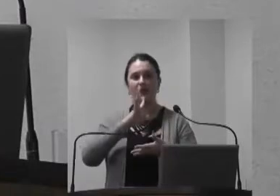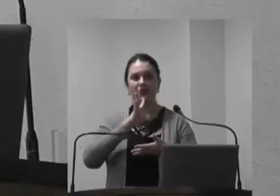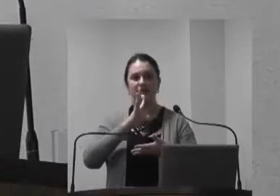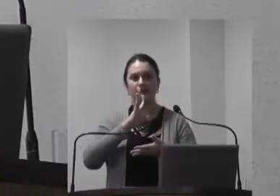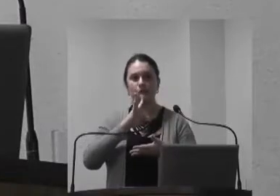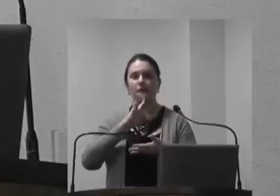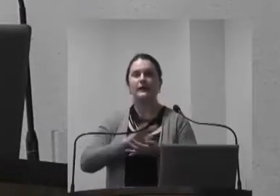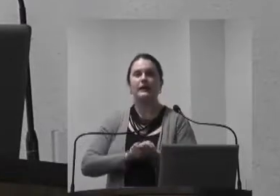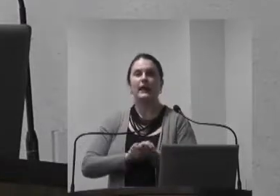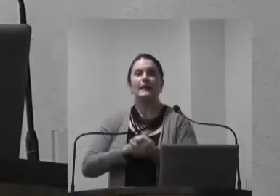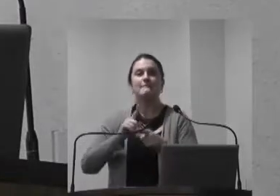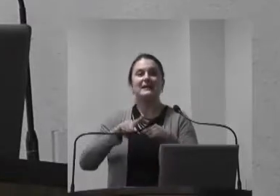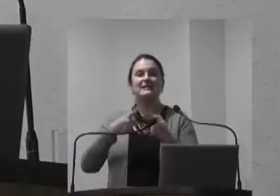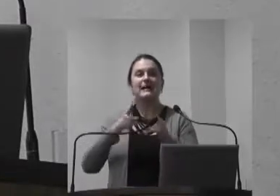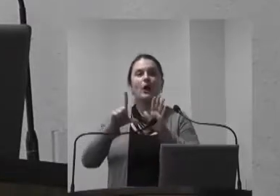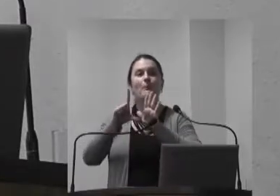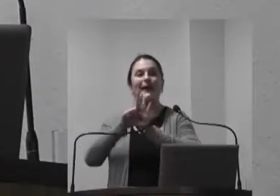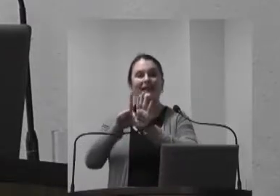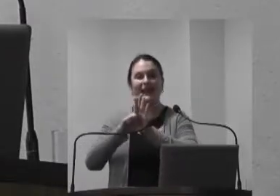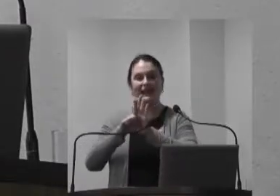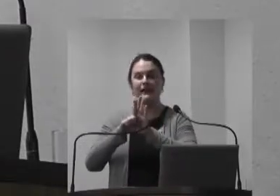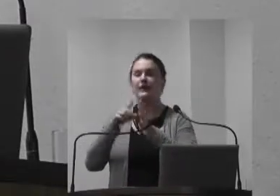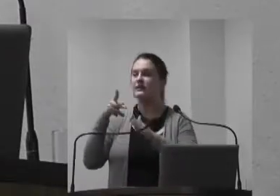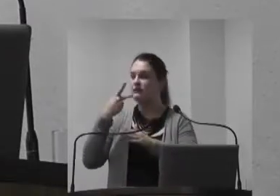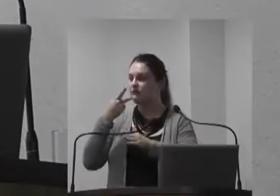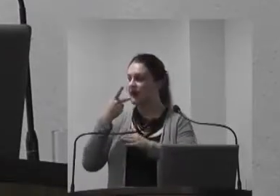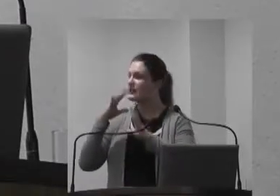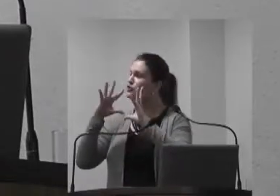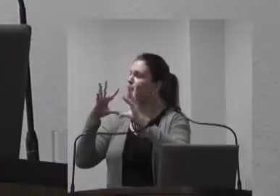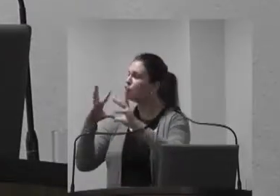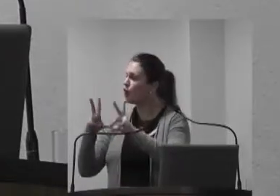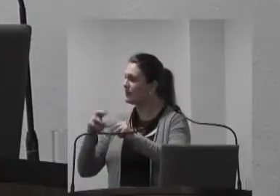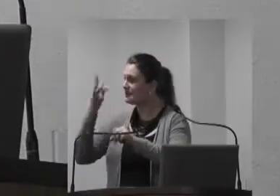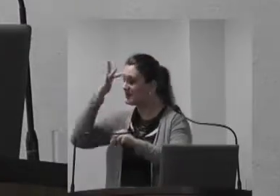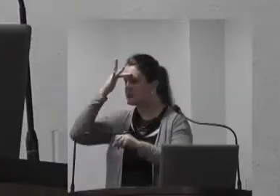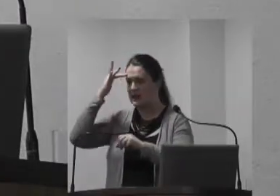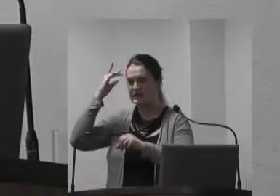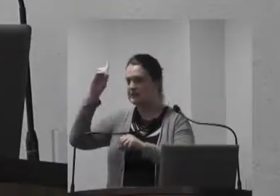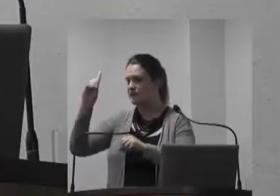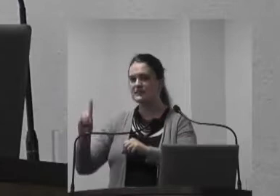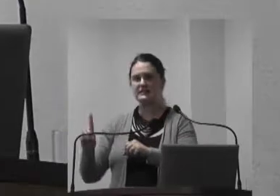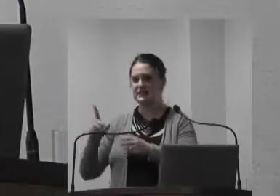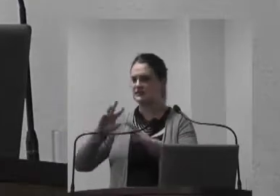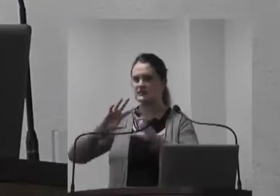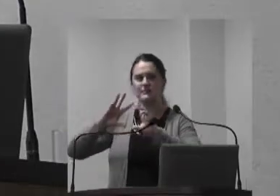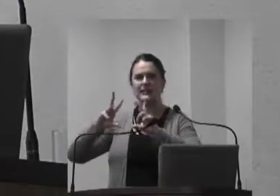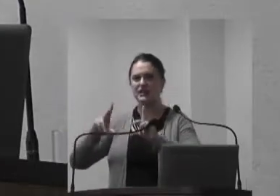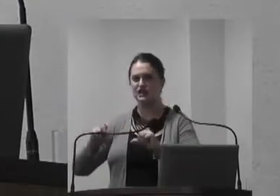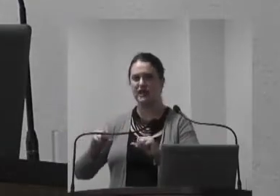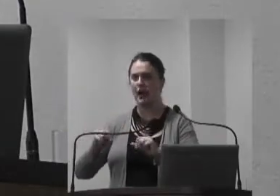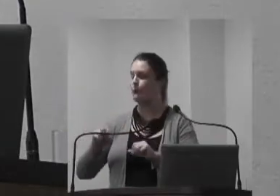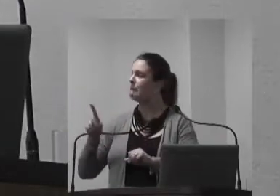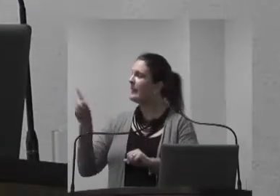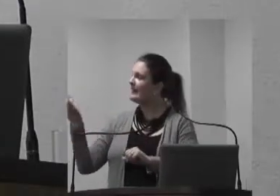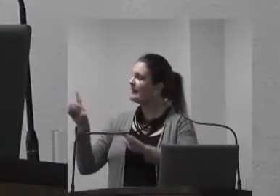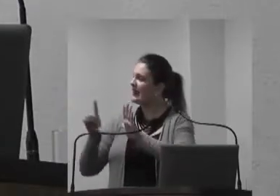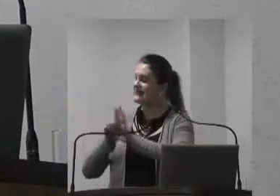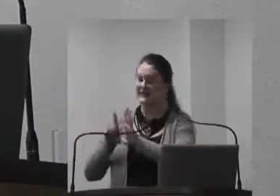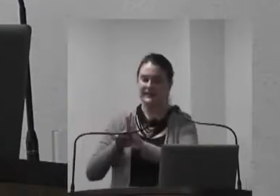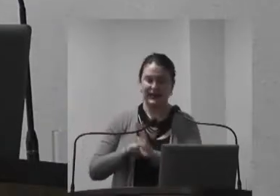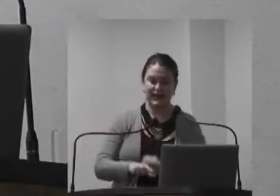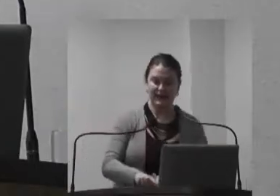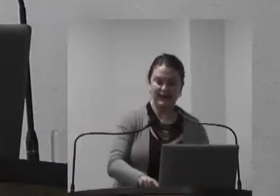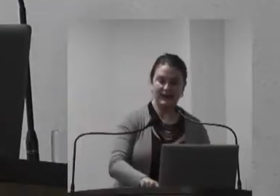já conheçam, né? Mas ela é uma lei que fala sobre todas as deficiências, de maneira geral.